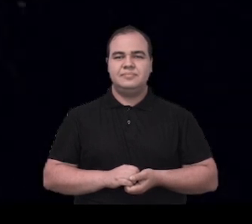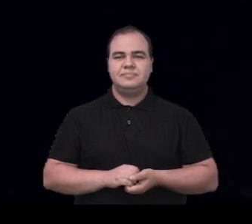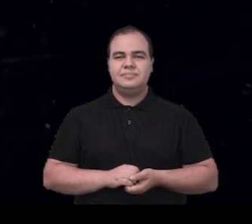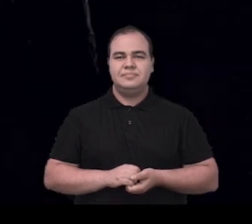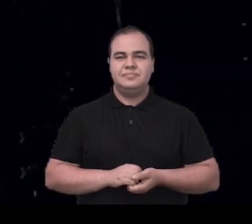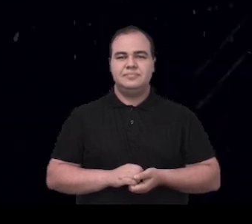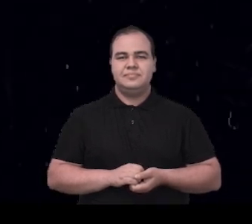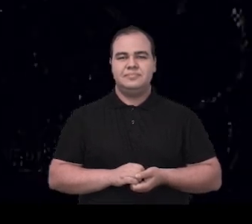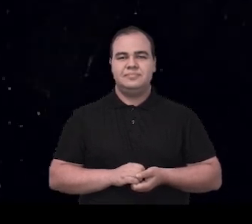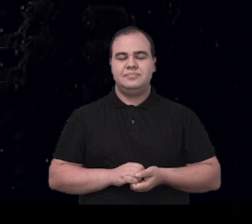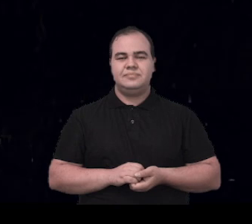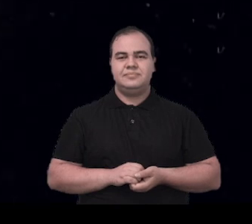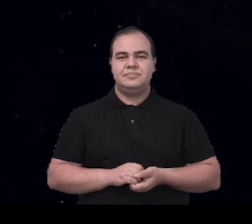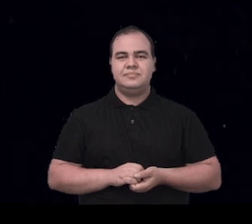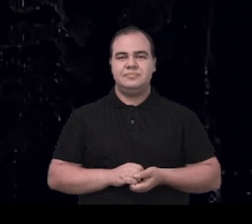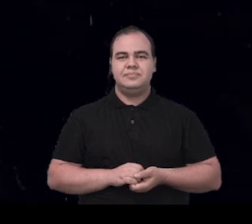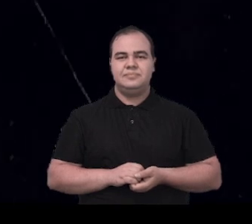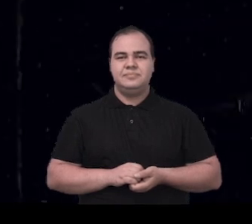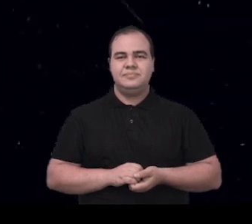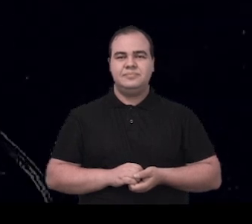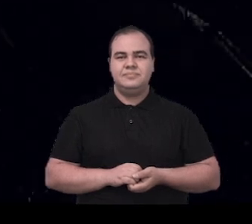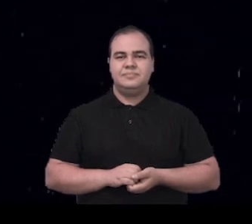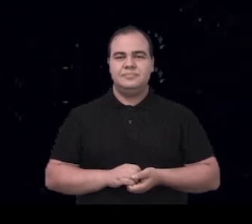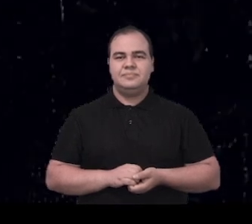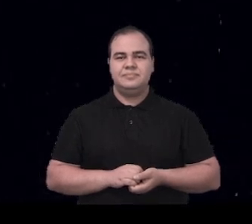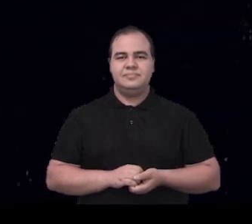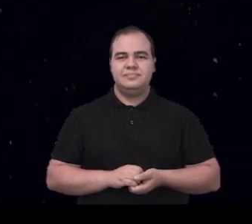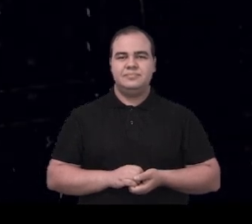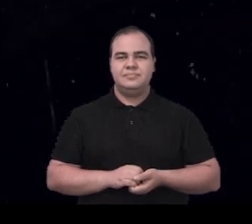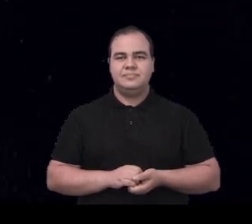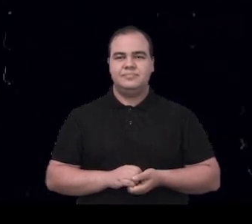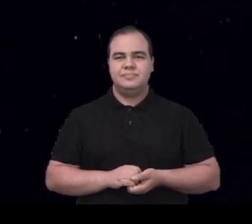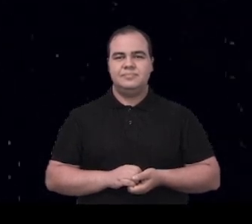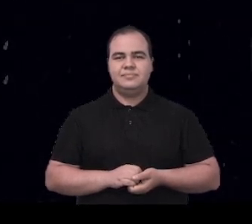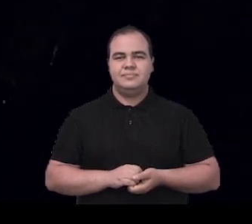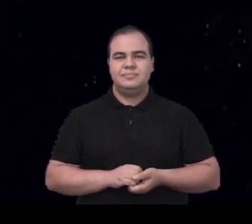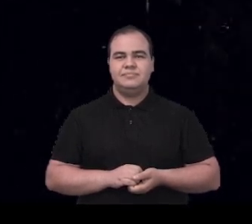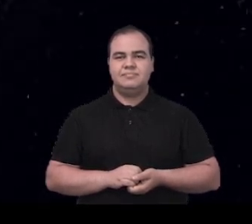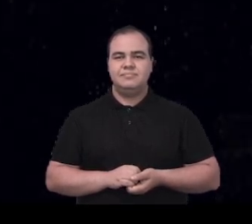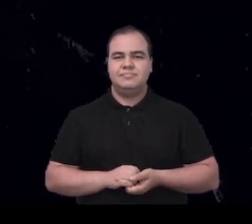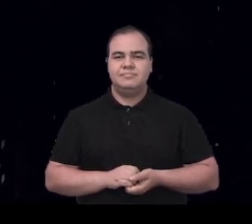Créditos na tela. Em preto e branco, as imagens dos entrevistados.